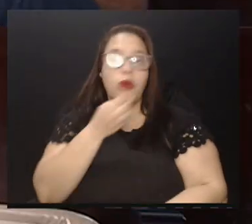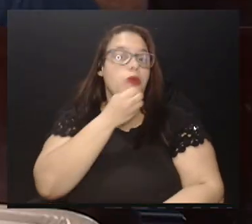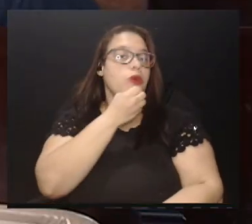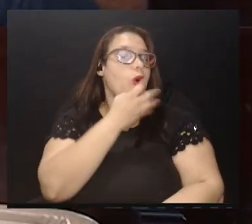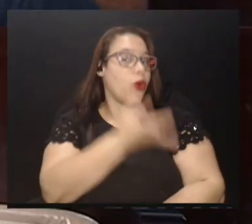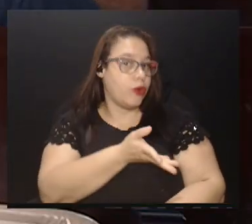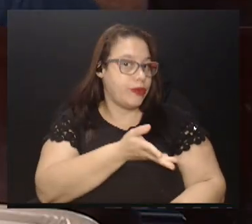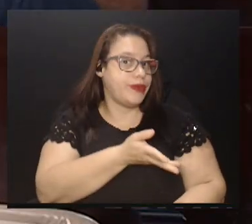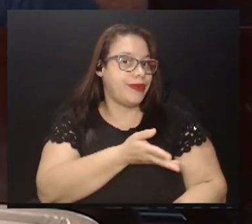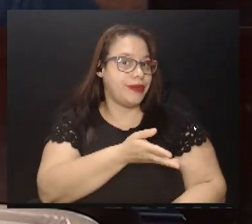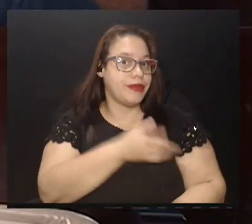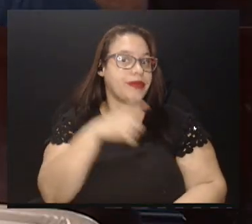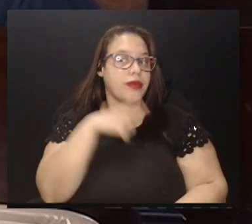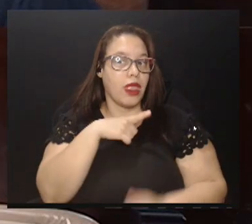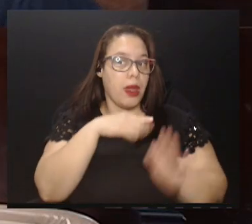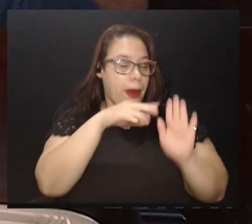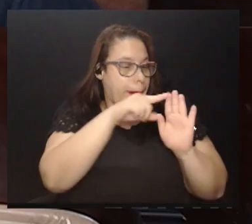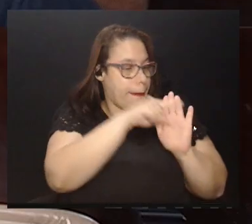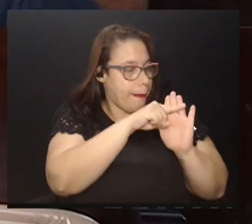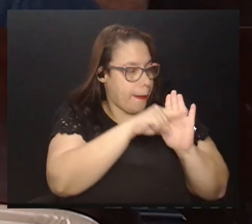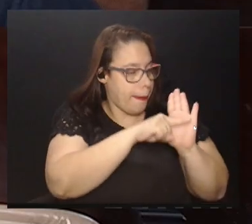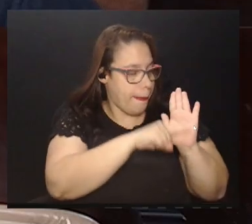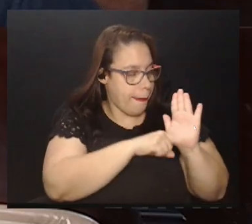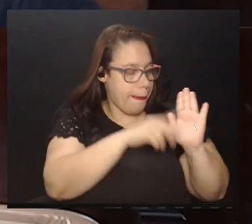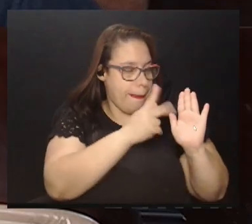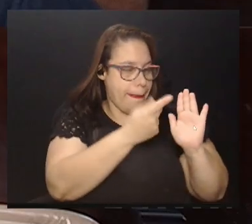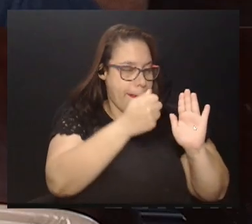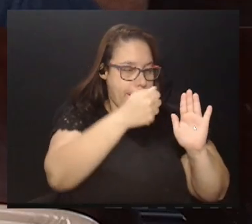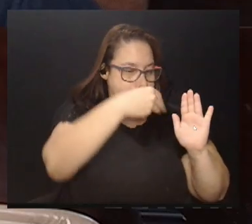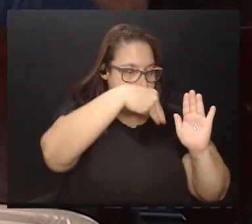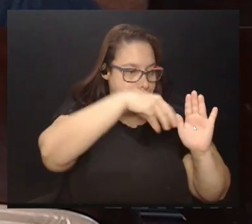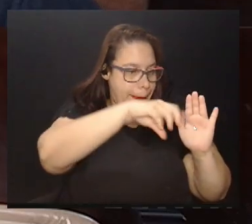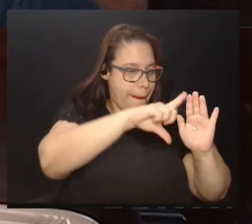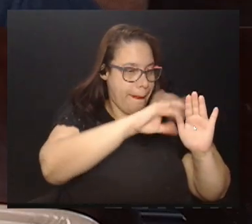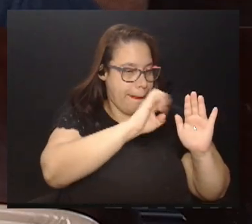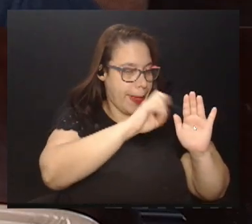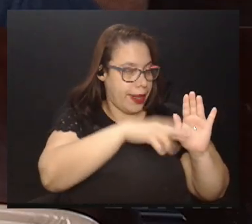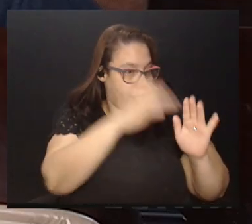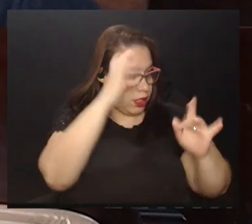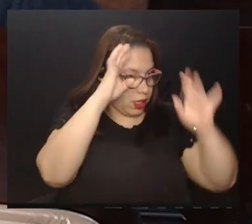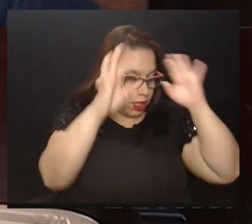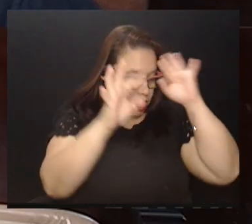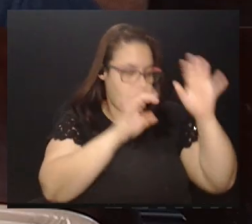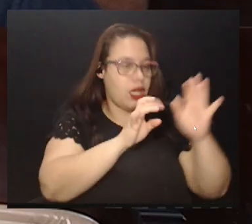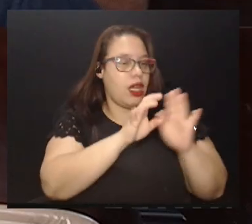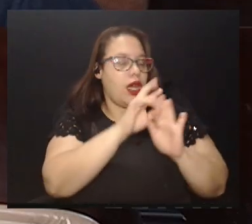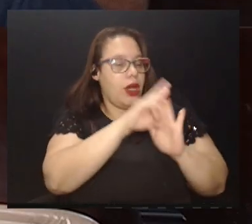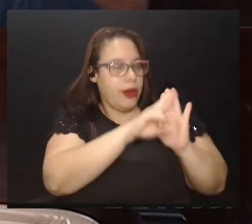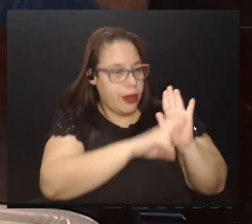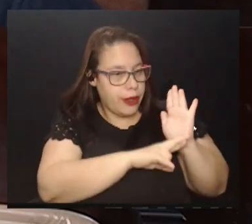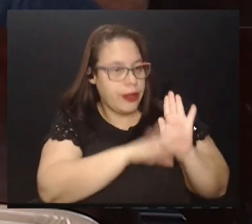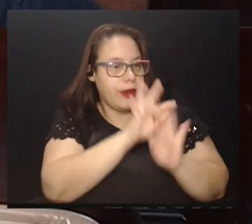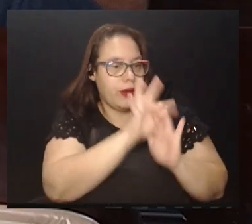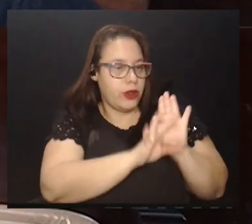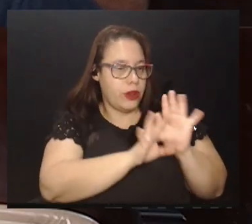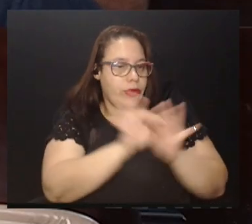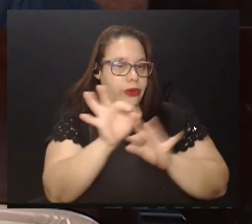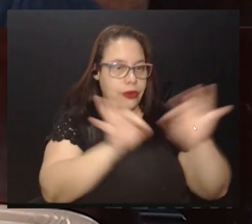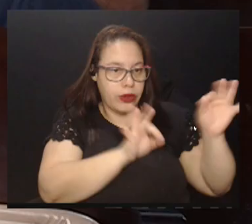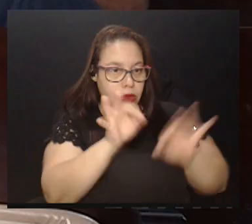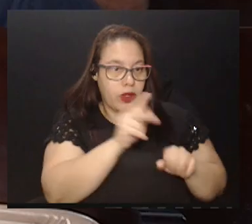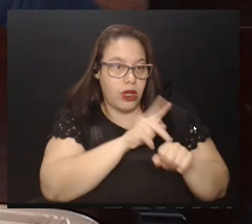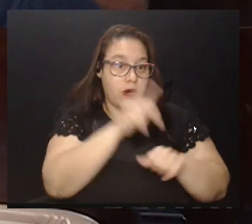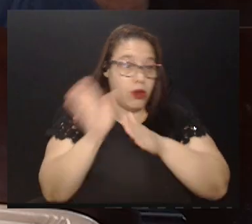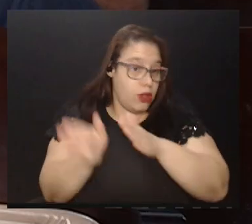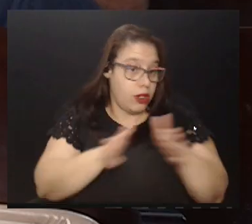itens aqui, Hamilton, da ideia ao roteiro, planejamento na pré-produção. Como que funciona